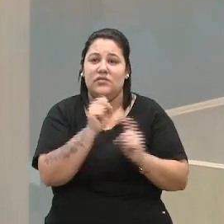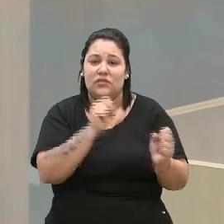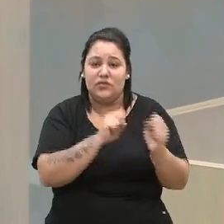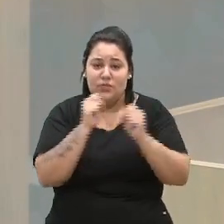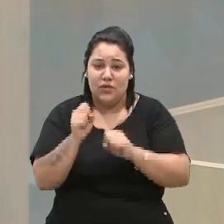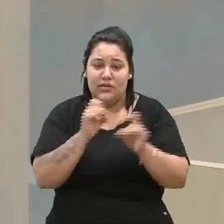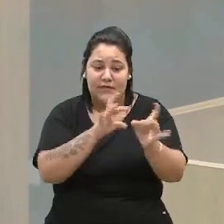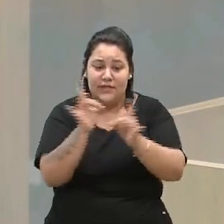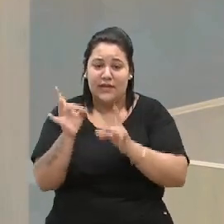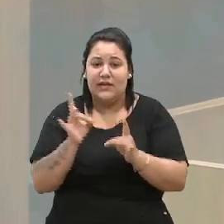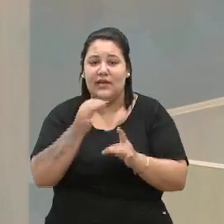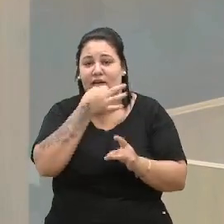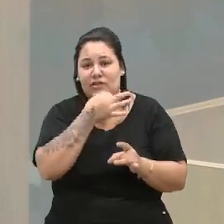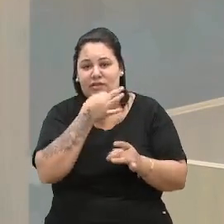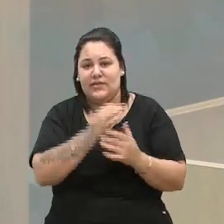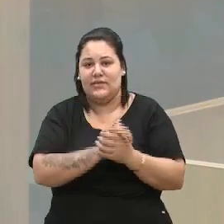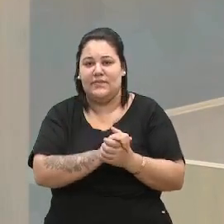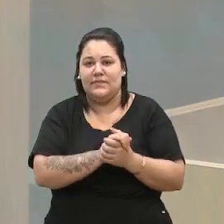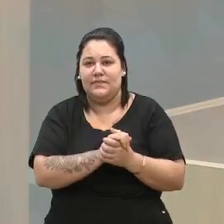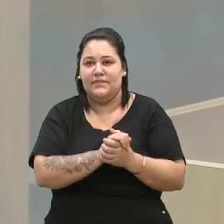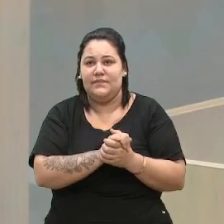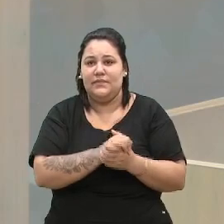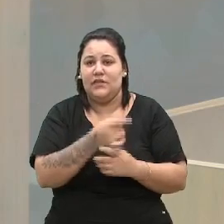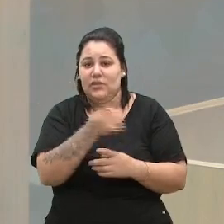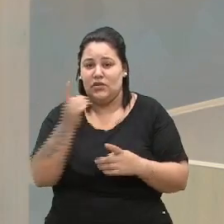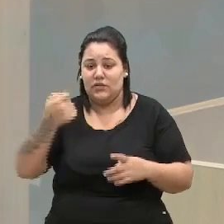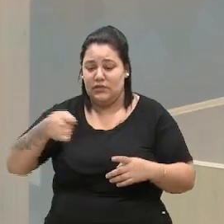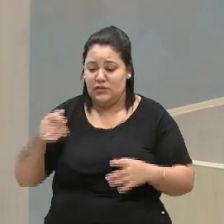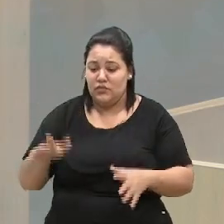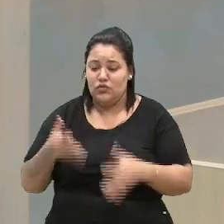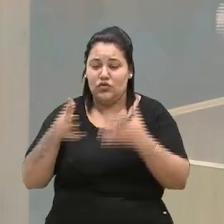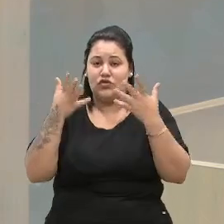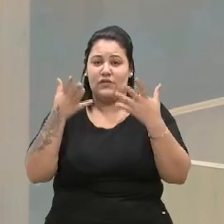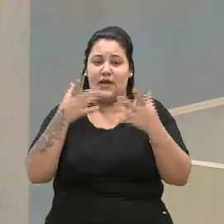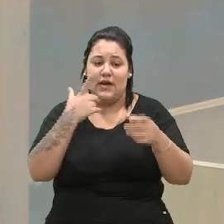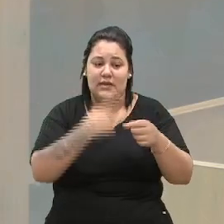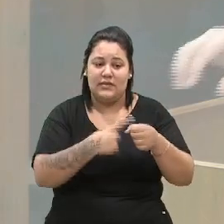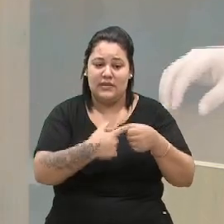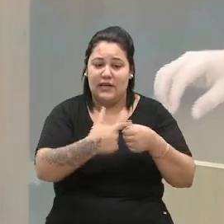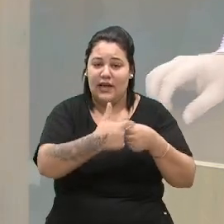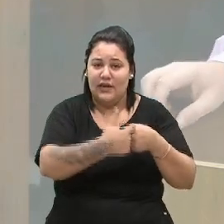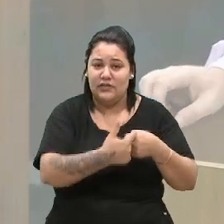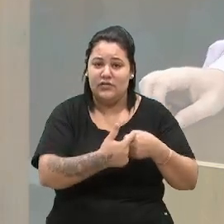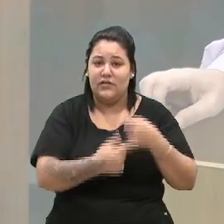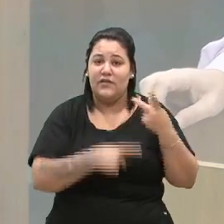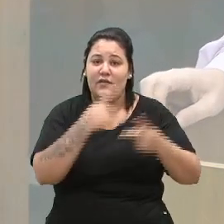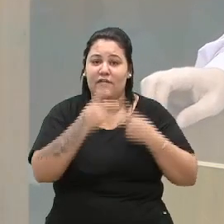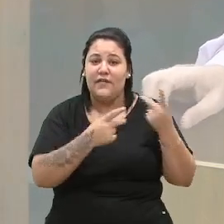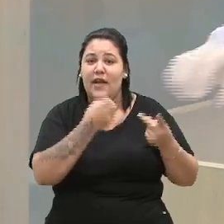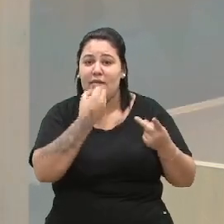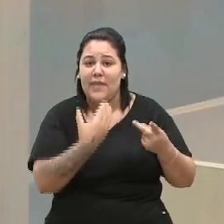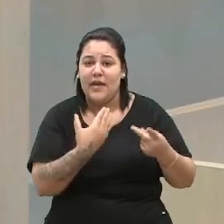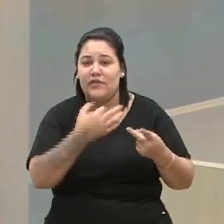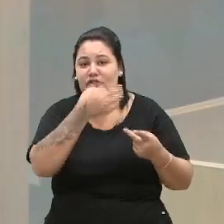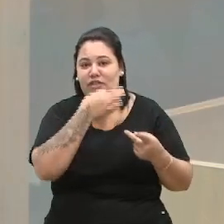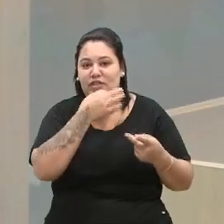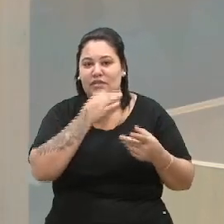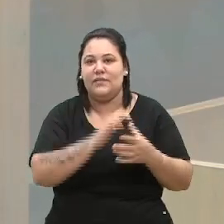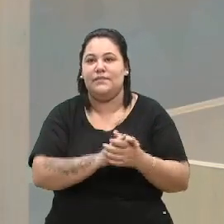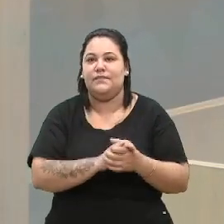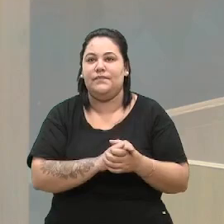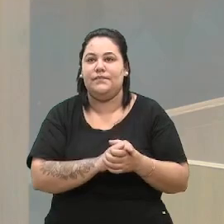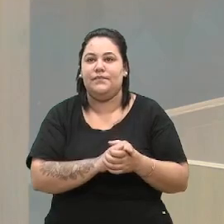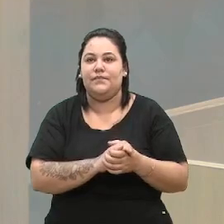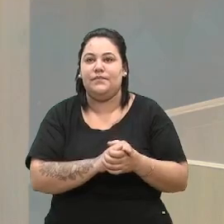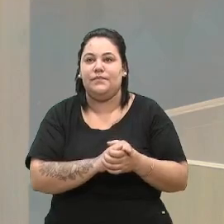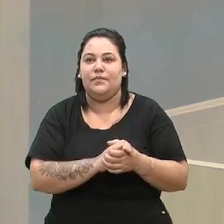vender Caxias. E isso nós vamos engajar a cidade, com que a cidade fale bem de Caxias do Sul. Então, eu